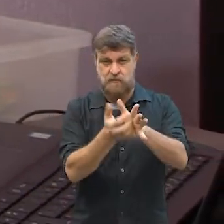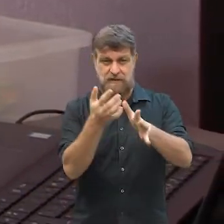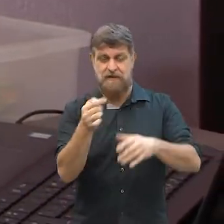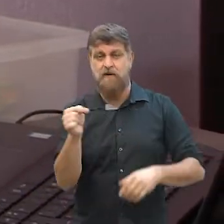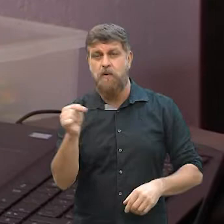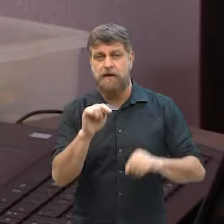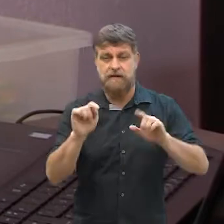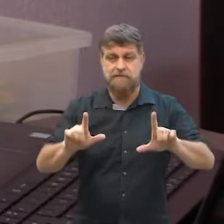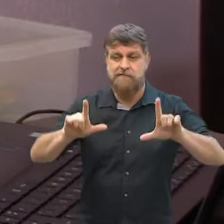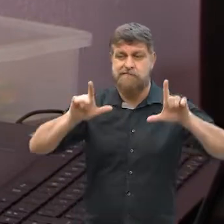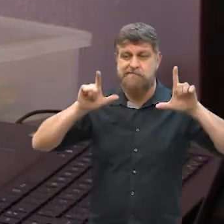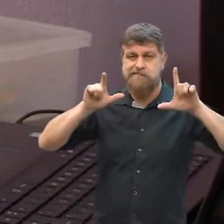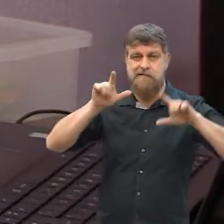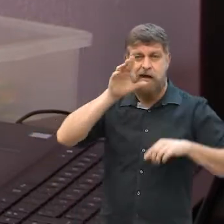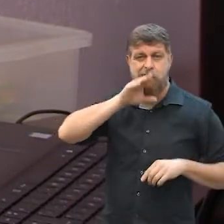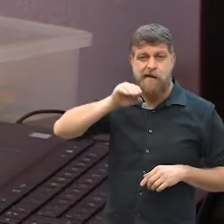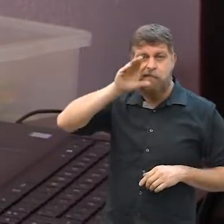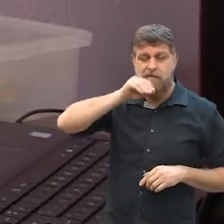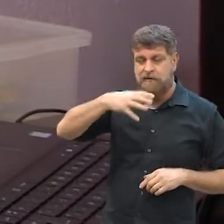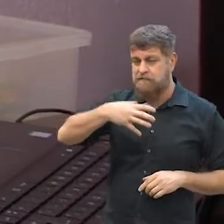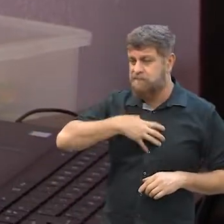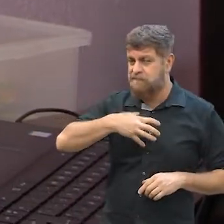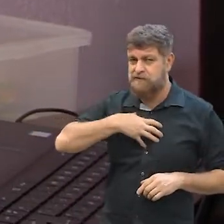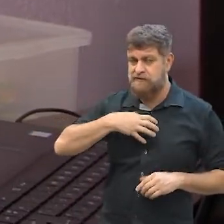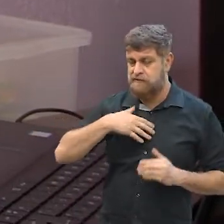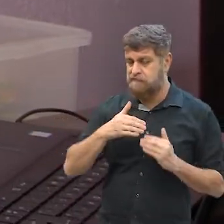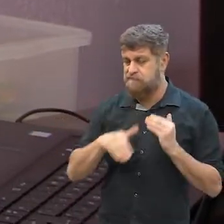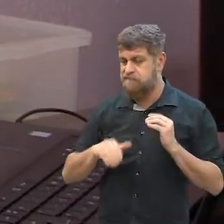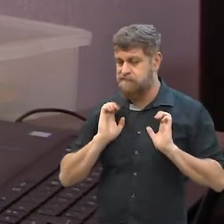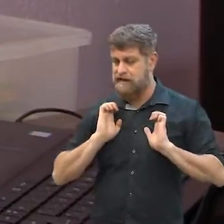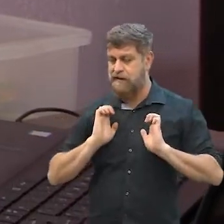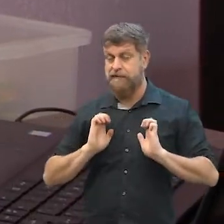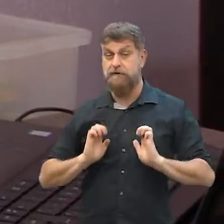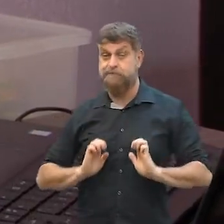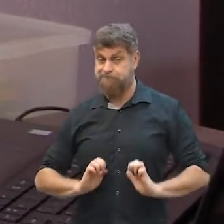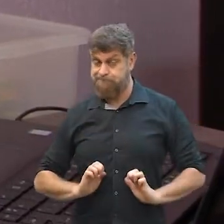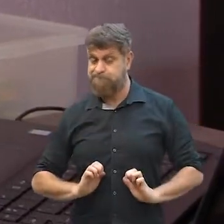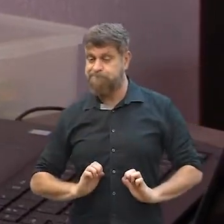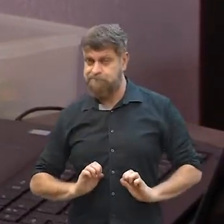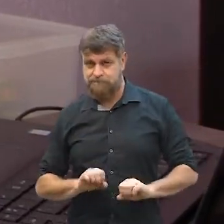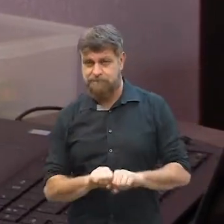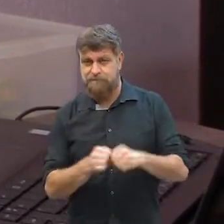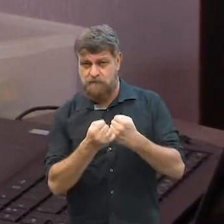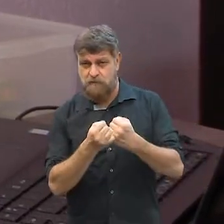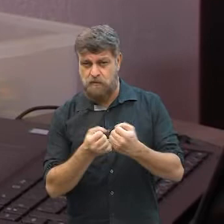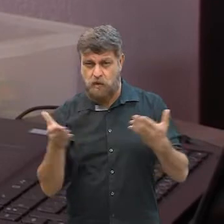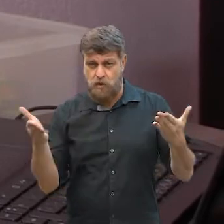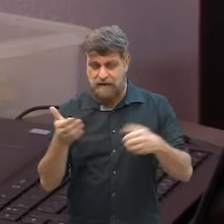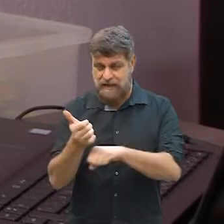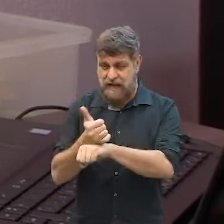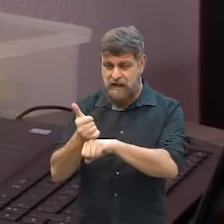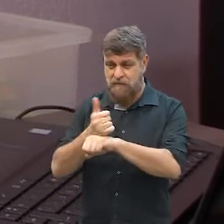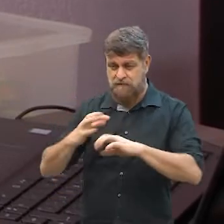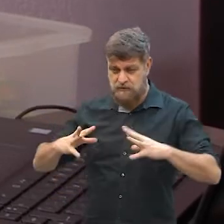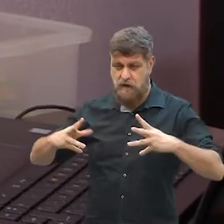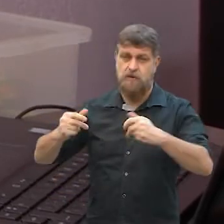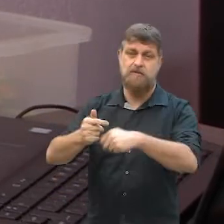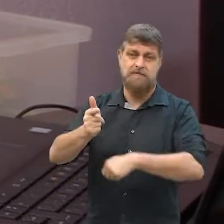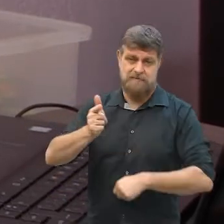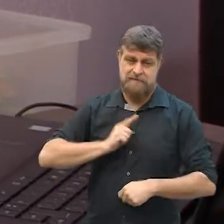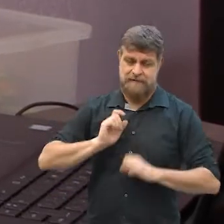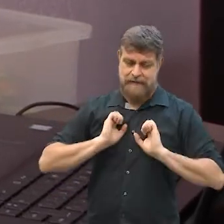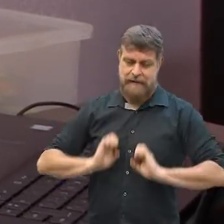que acabam atuando de maneira não tão ética, que hoje acho que em todas as profissões acaba tendo